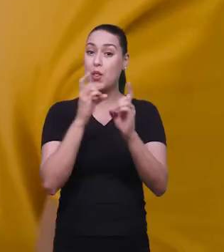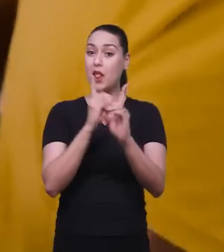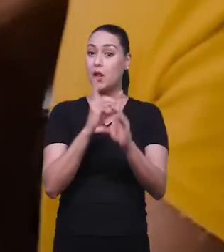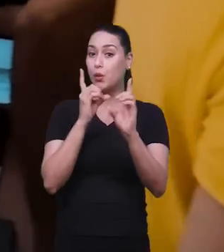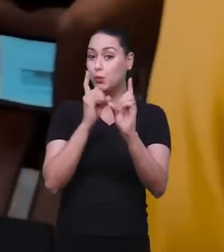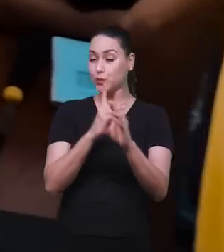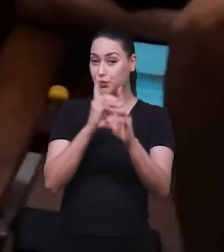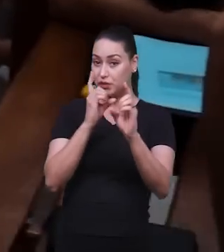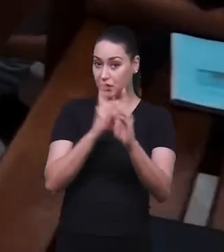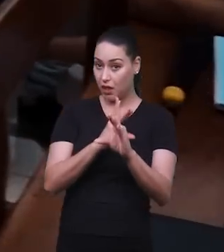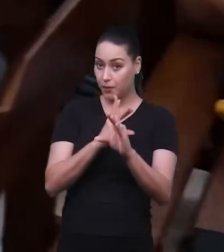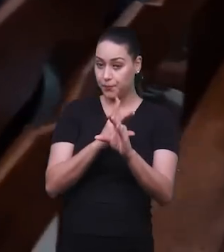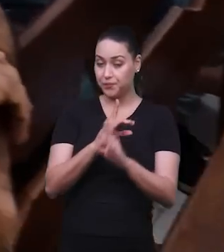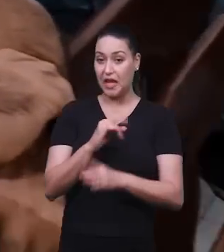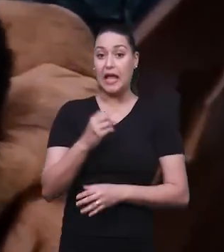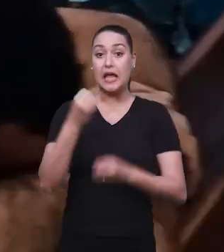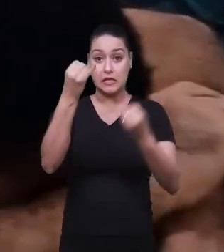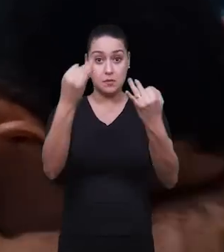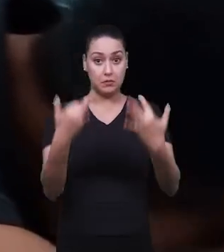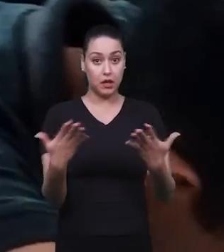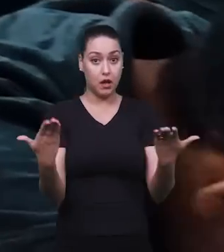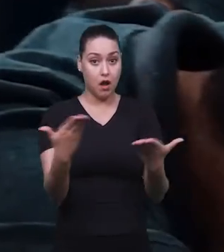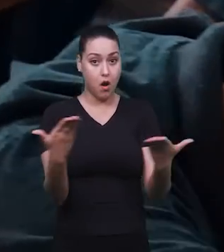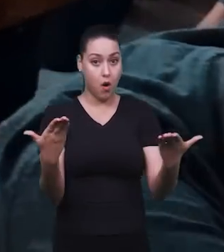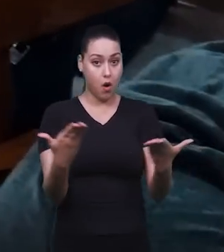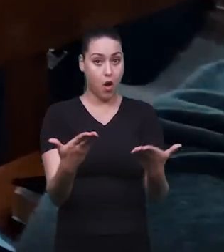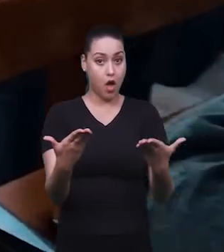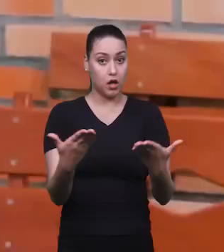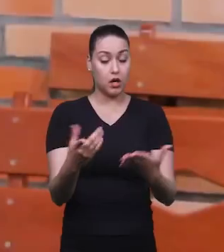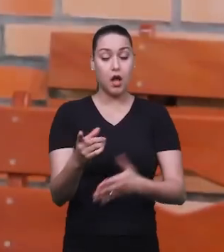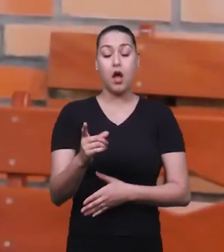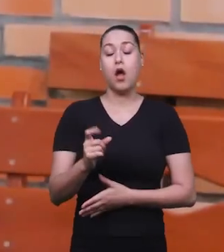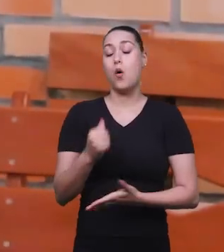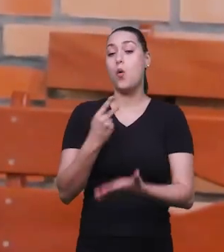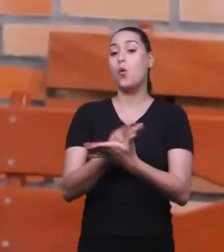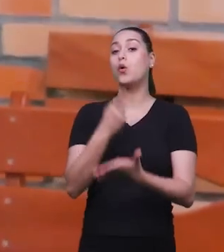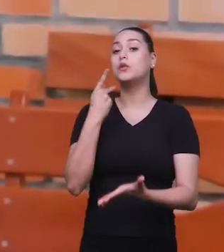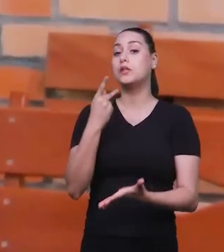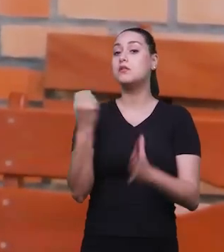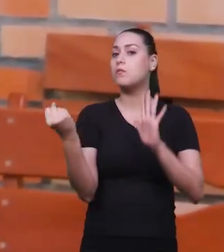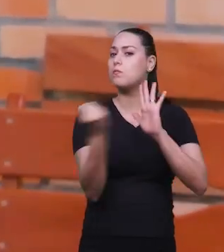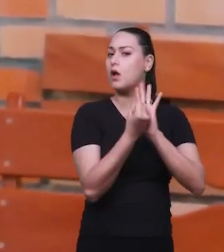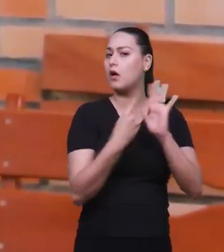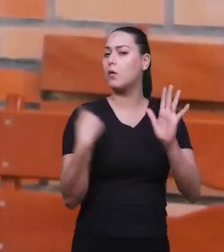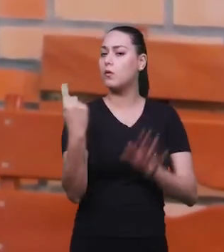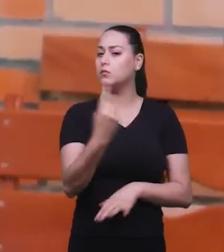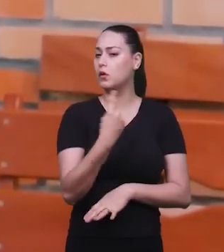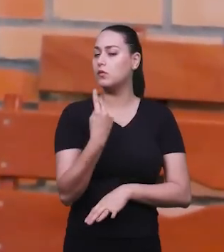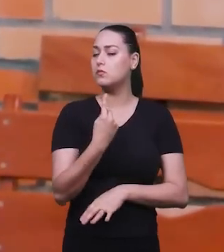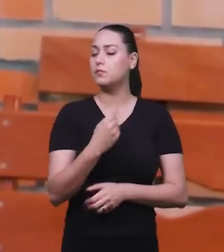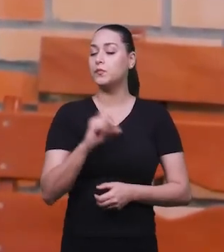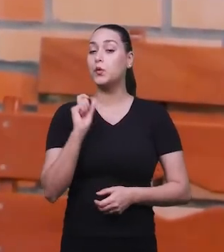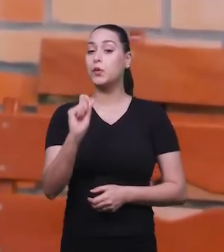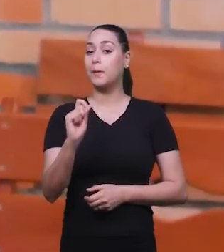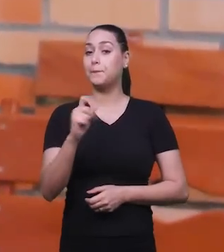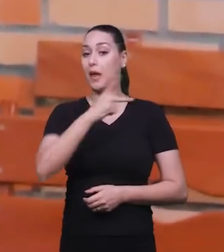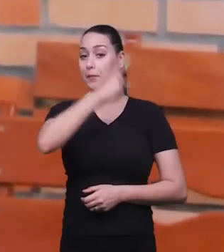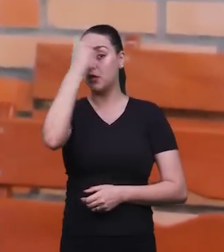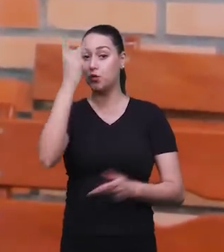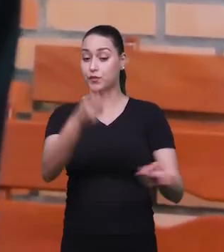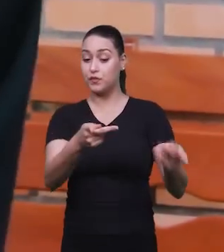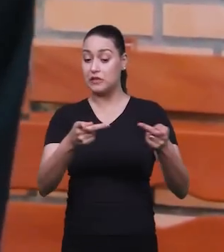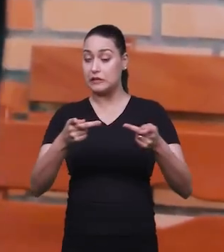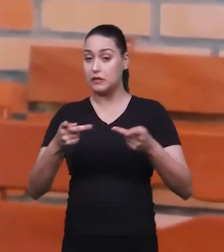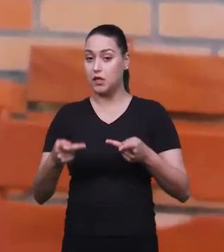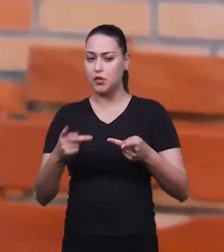doutrina. E eu queria te relatar aqui um fato que foi assim marcante para nós. Uma